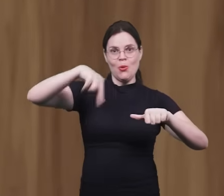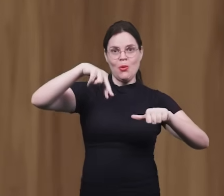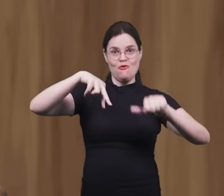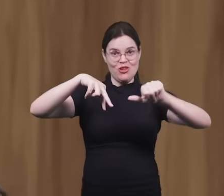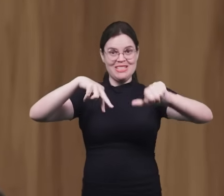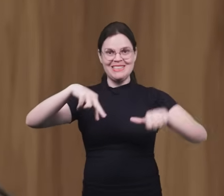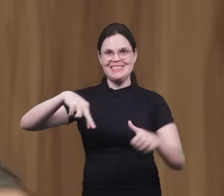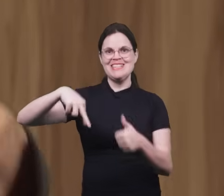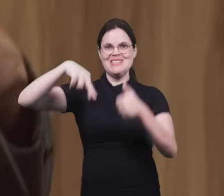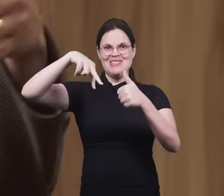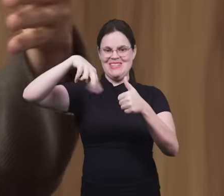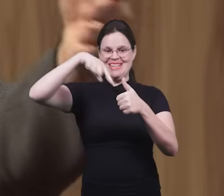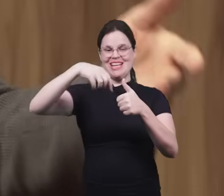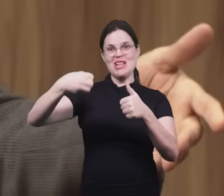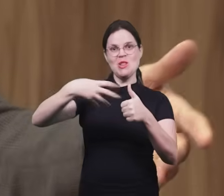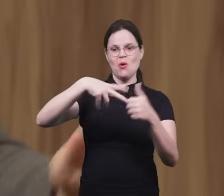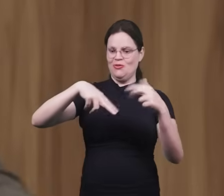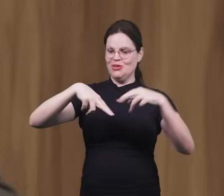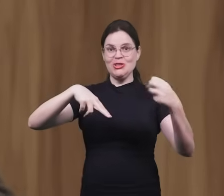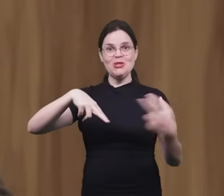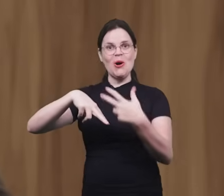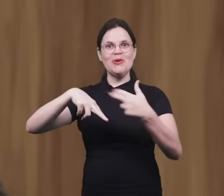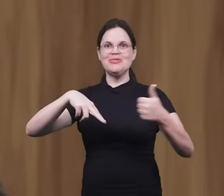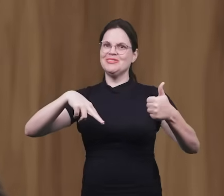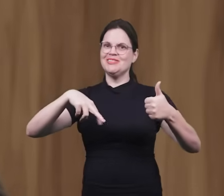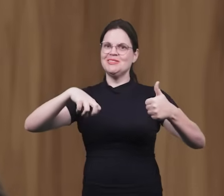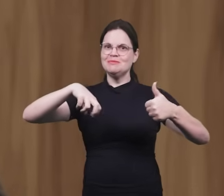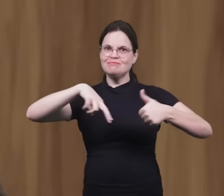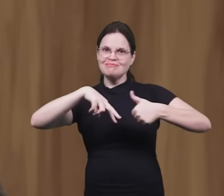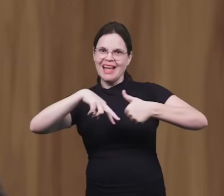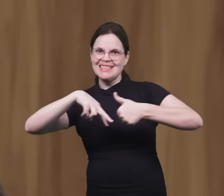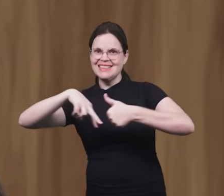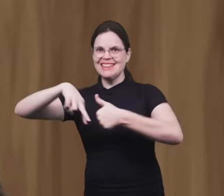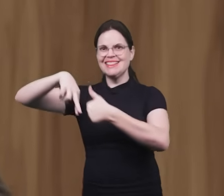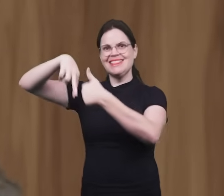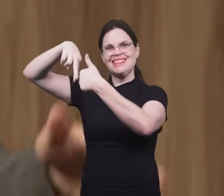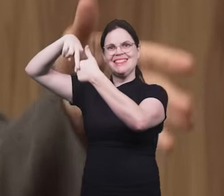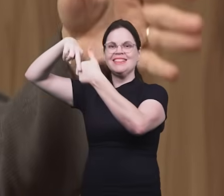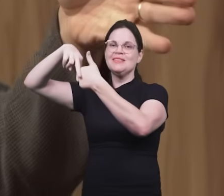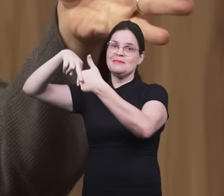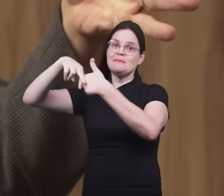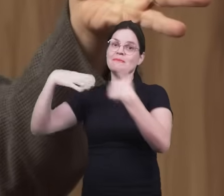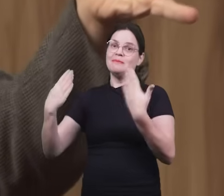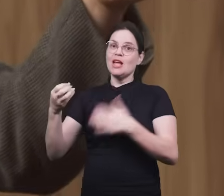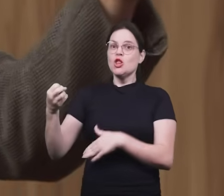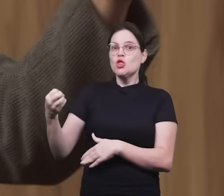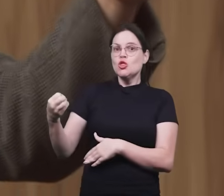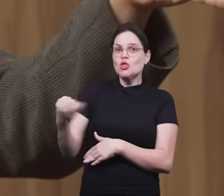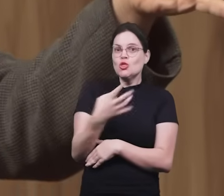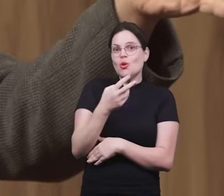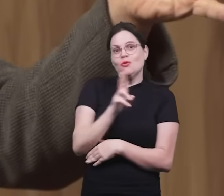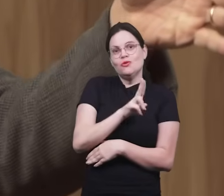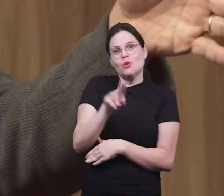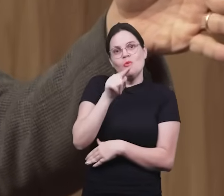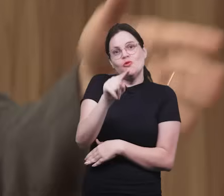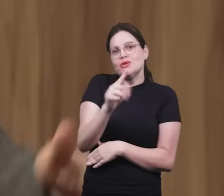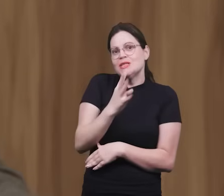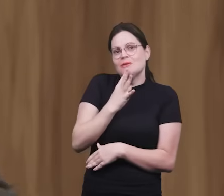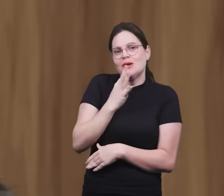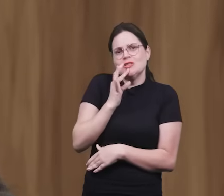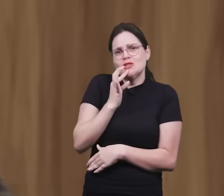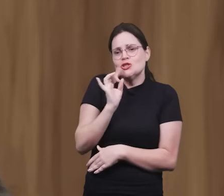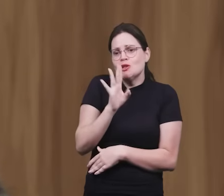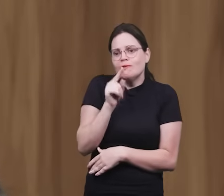real, o velho homem fica para trás e nasce um novo homem. Por isso, um novo nome que só você conhece. Por